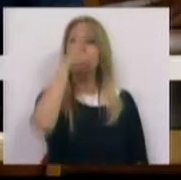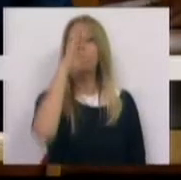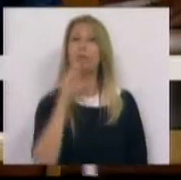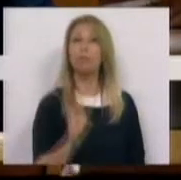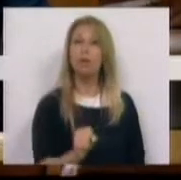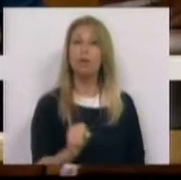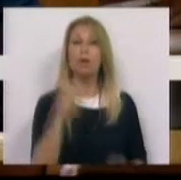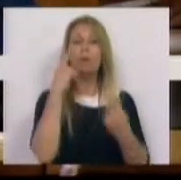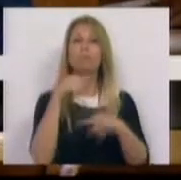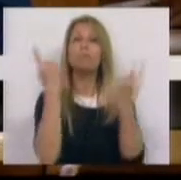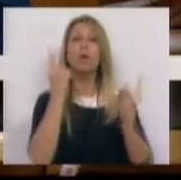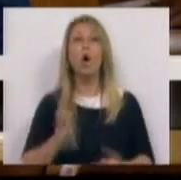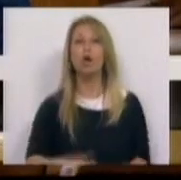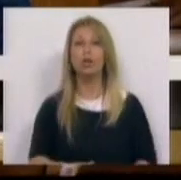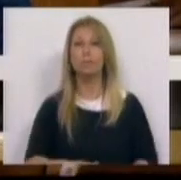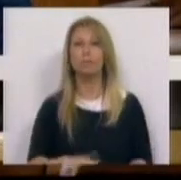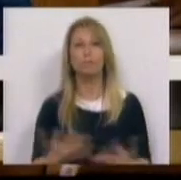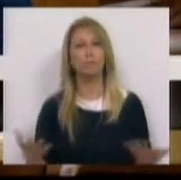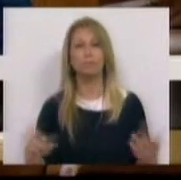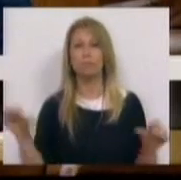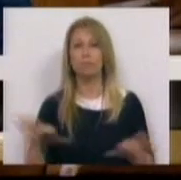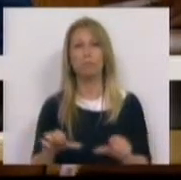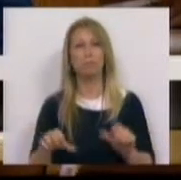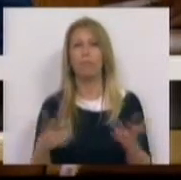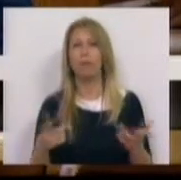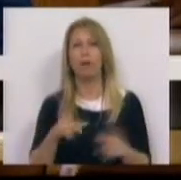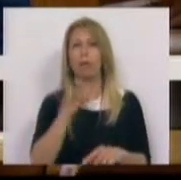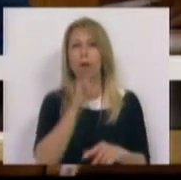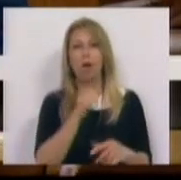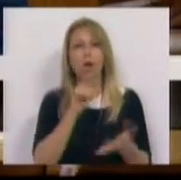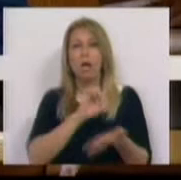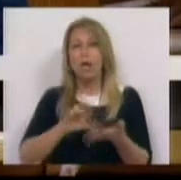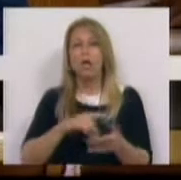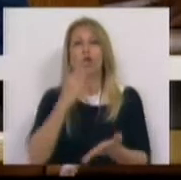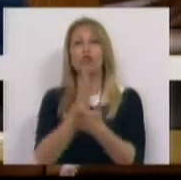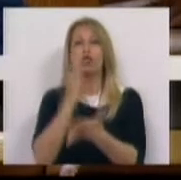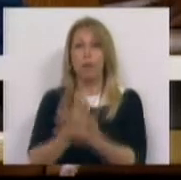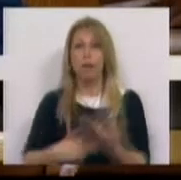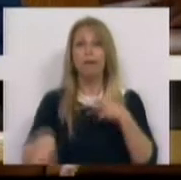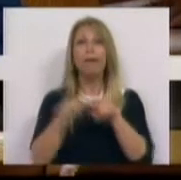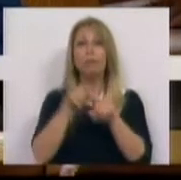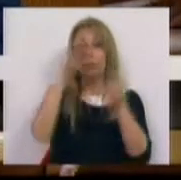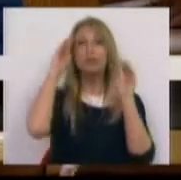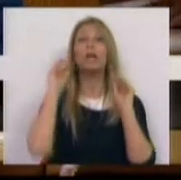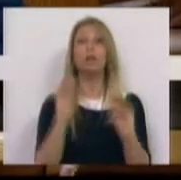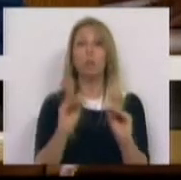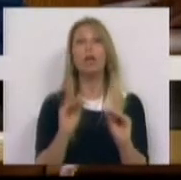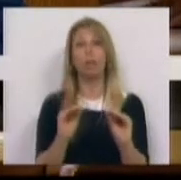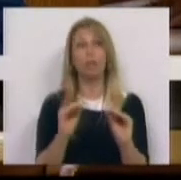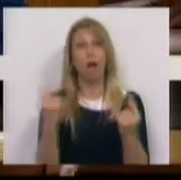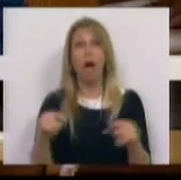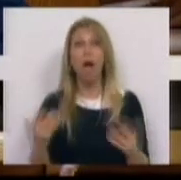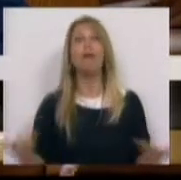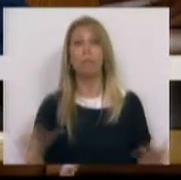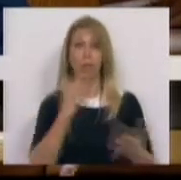Ministério traduz-se no insucesso escolar. As políticas educativas existem para promover o sucesso